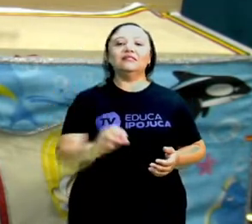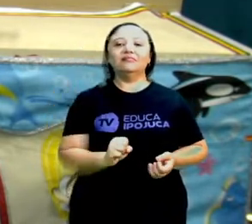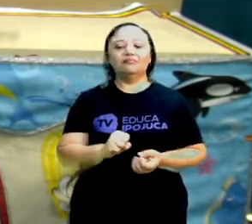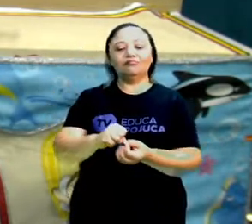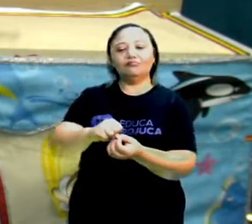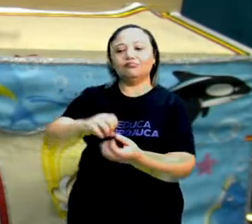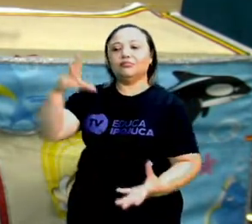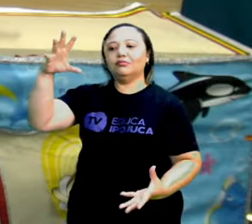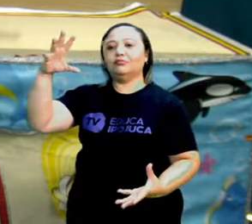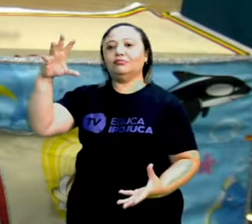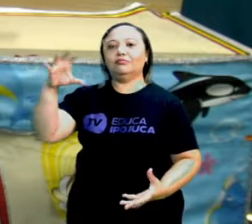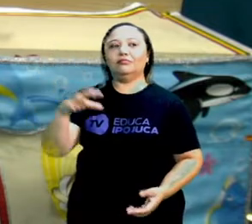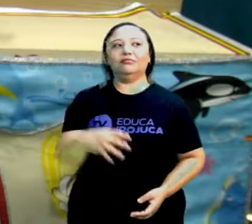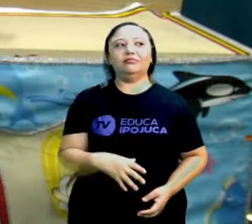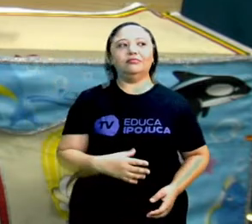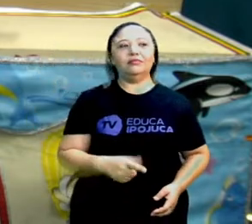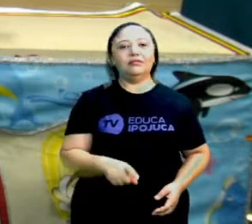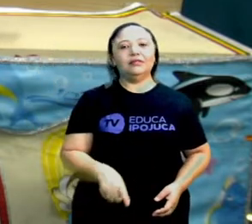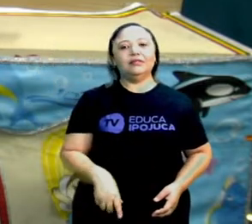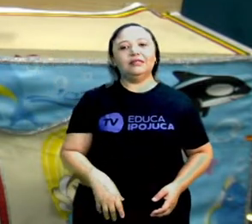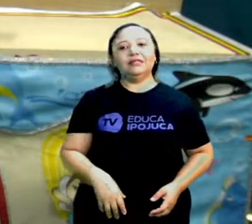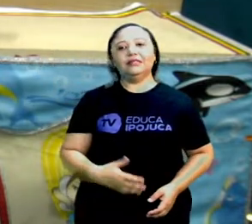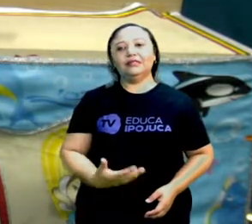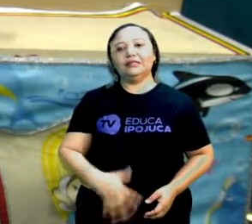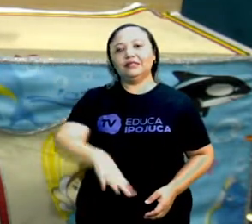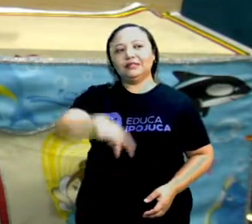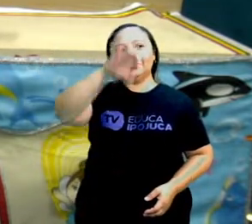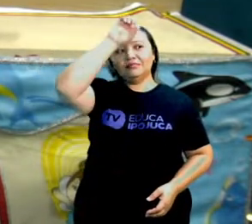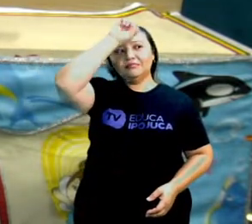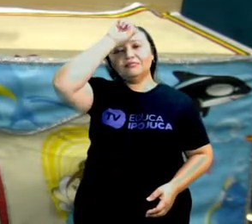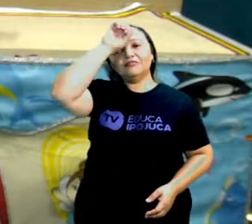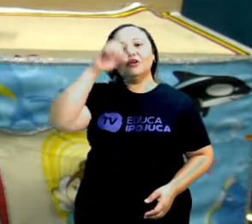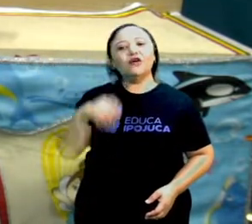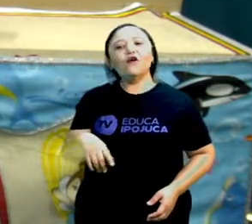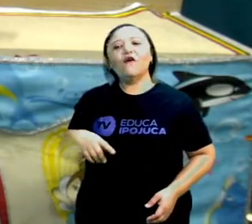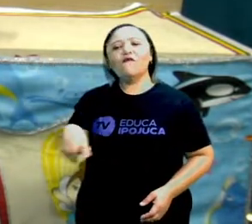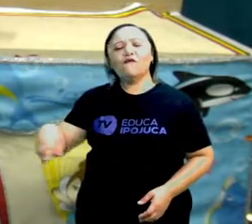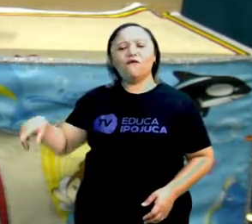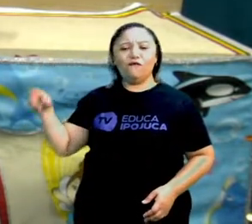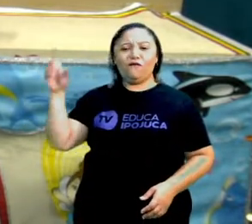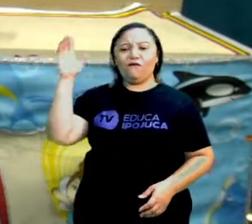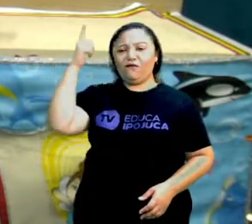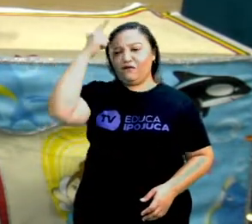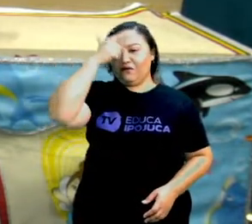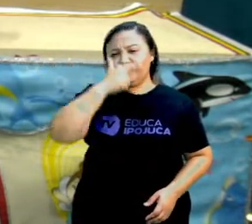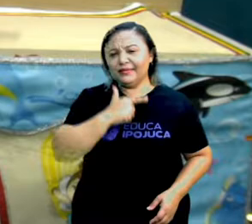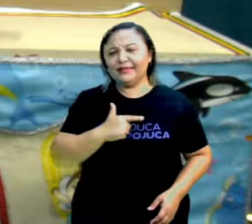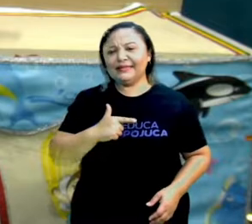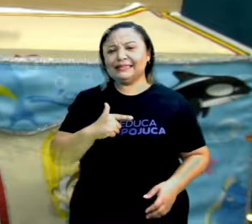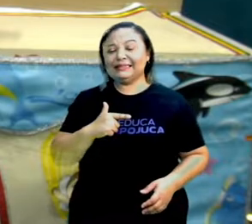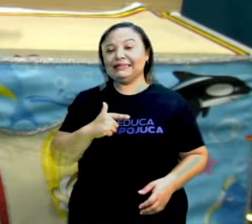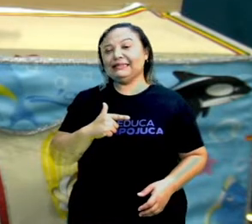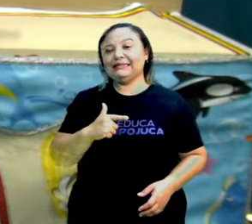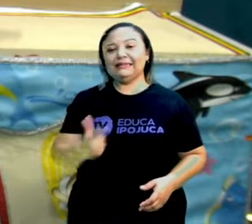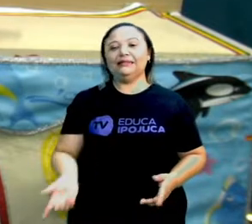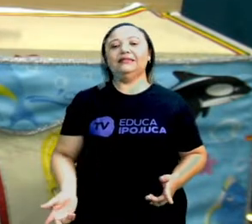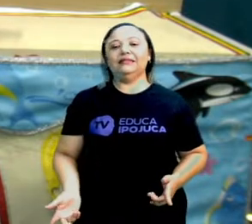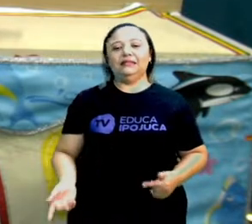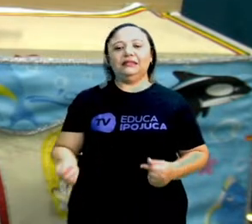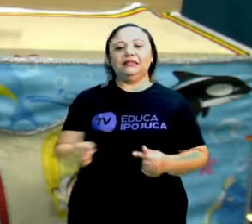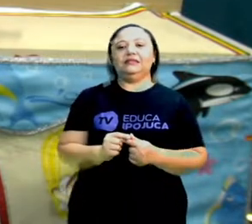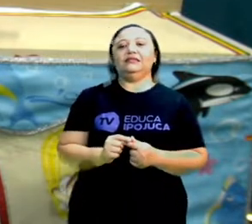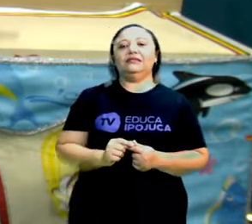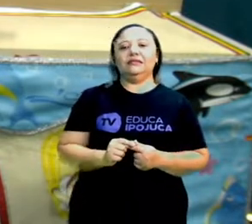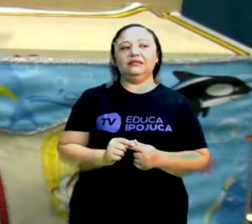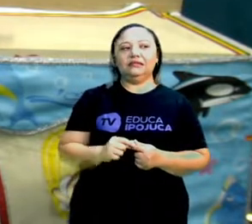Apareceu uma bruxa, leiturinha. Eita! Tão feia. Tão feia, leiturinha. E a